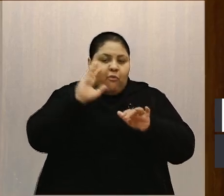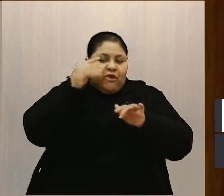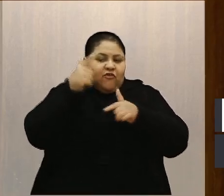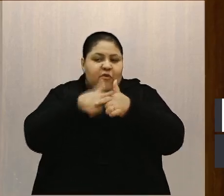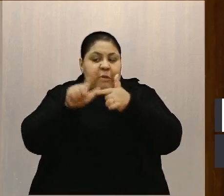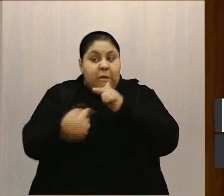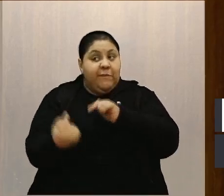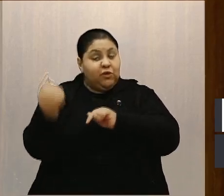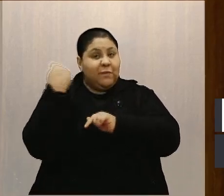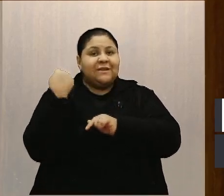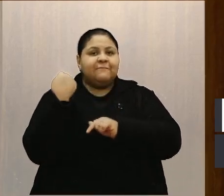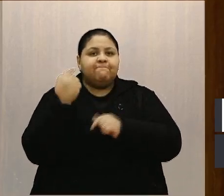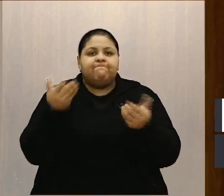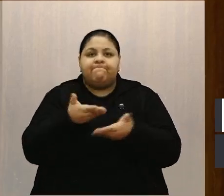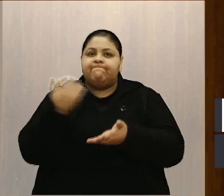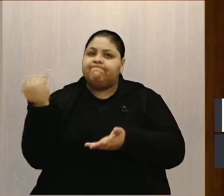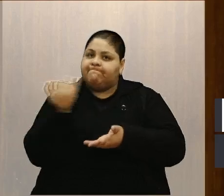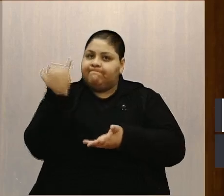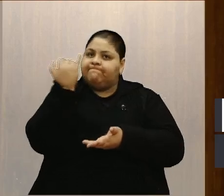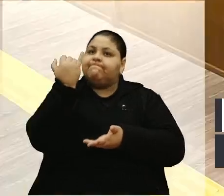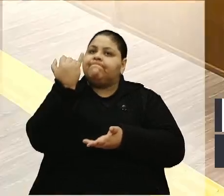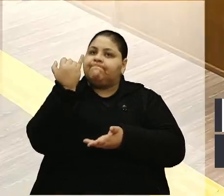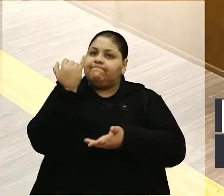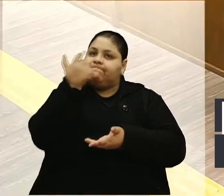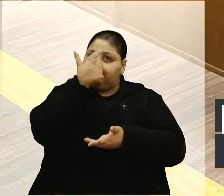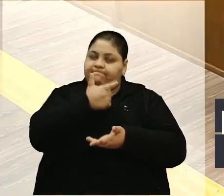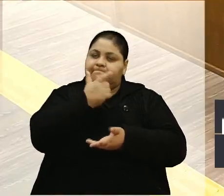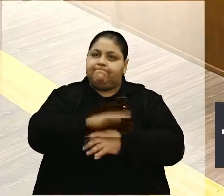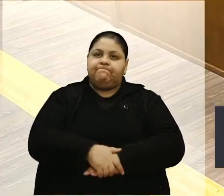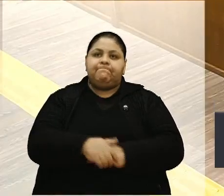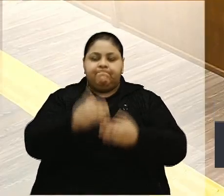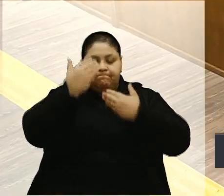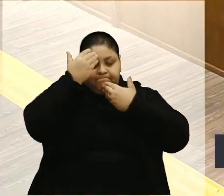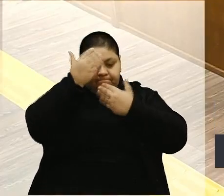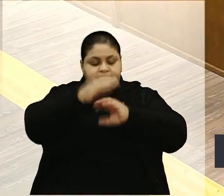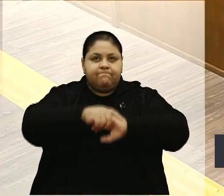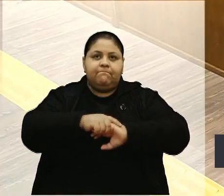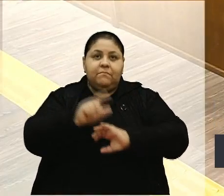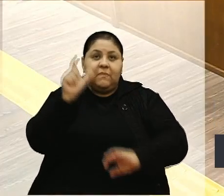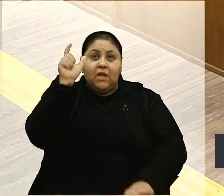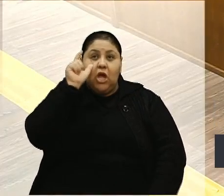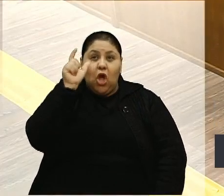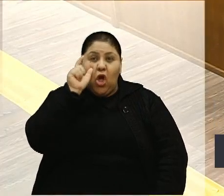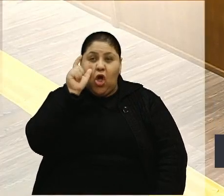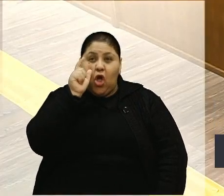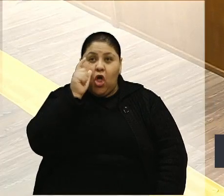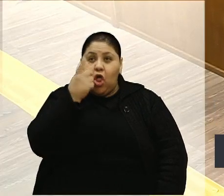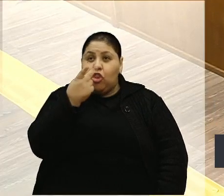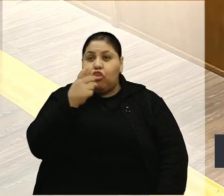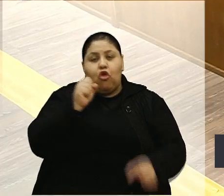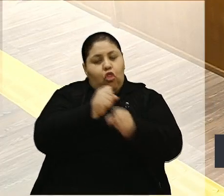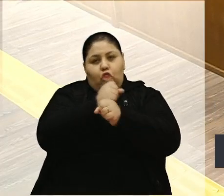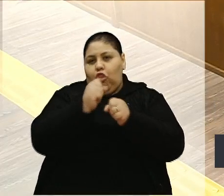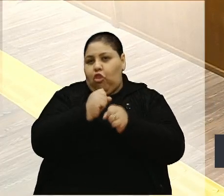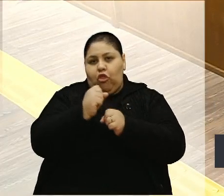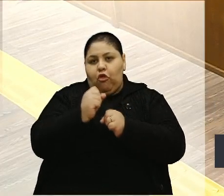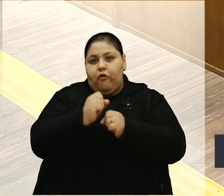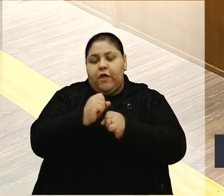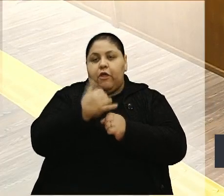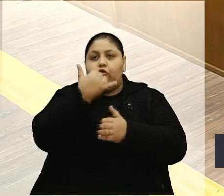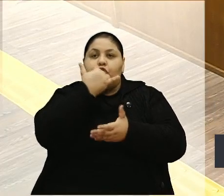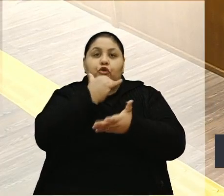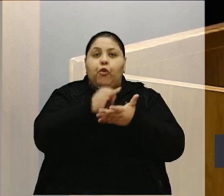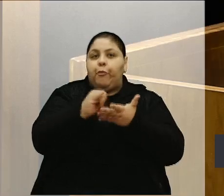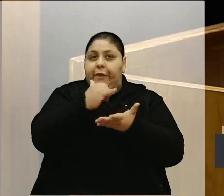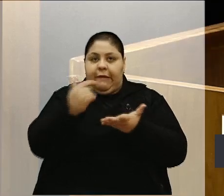anteriores. Então, acho que é importante essa sua fala aqui. Com certeza, obrigado, vereador Rosa. Olha, isso aí faz 12 anos, não me venha com desculpinha porque faz 12